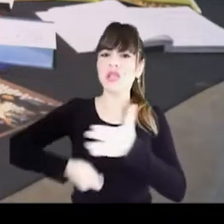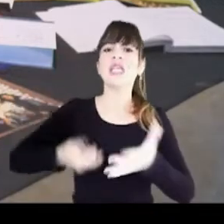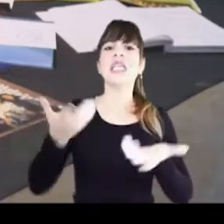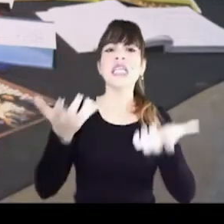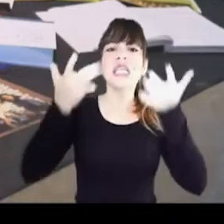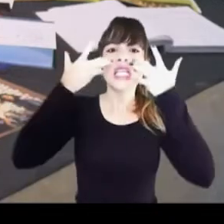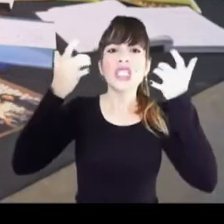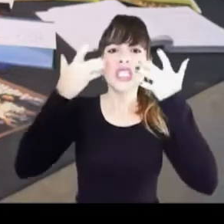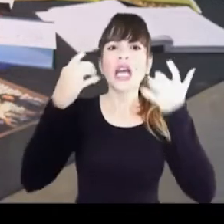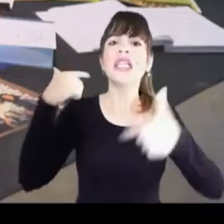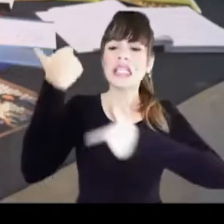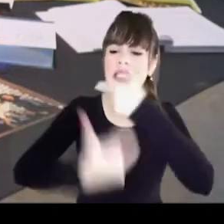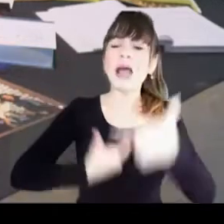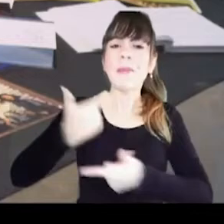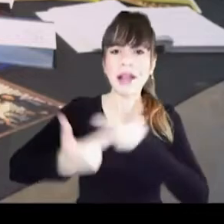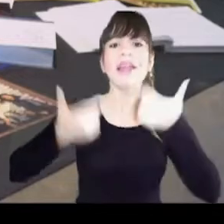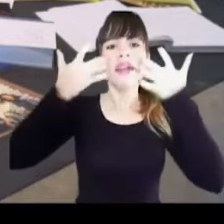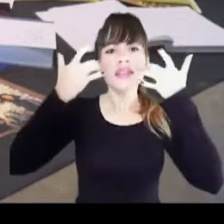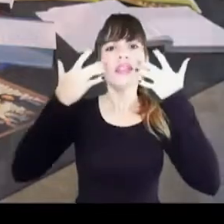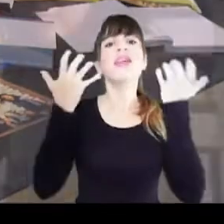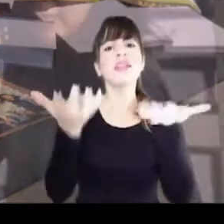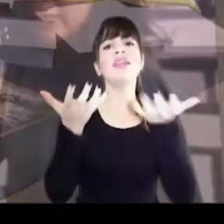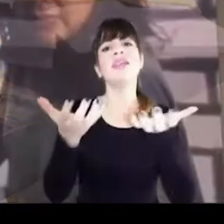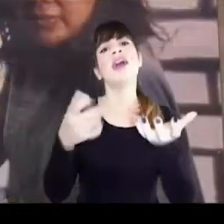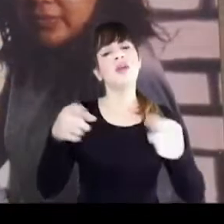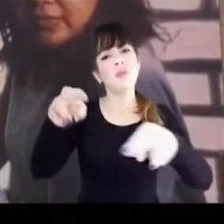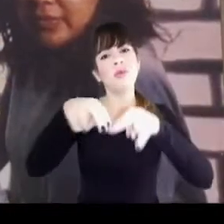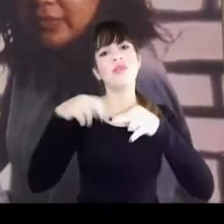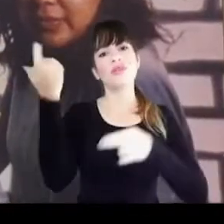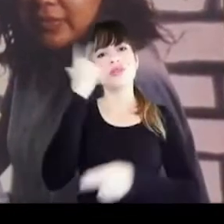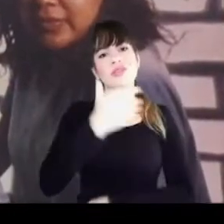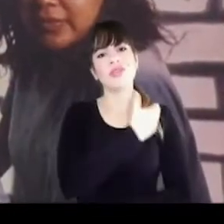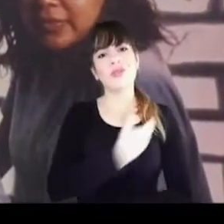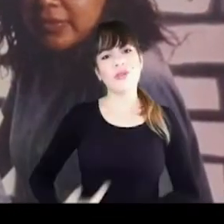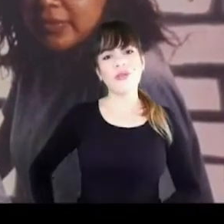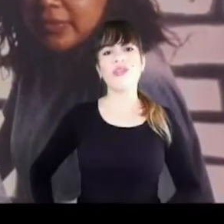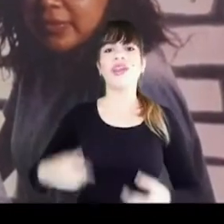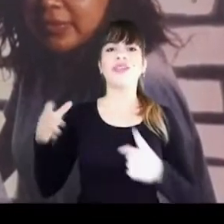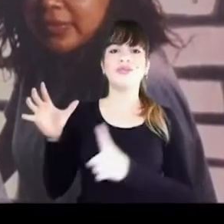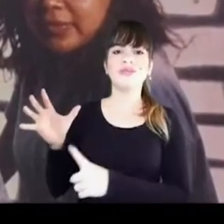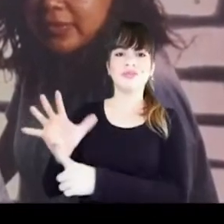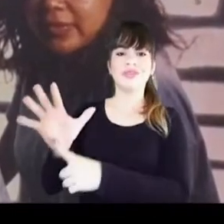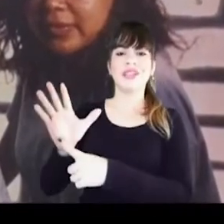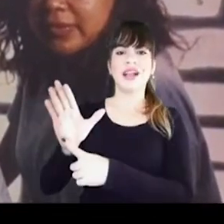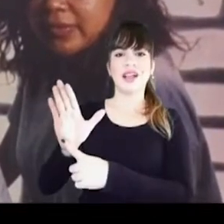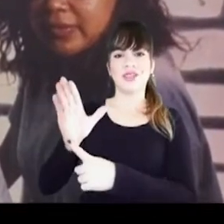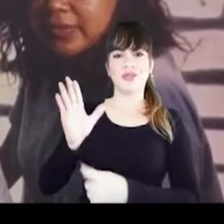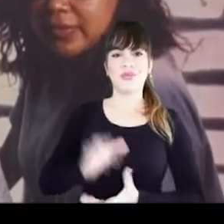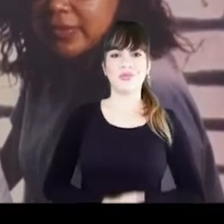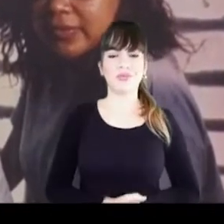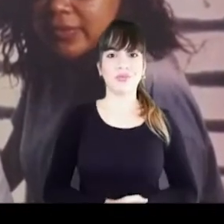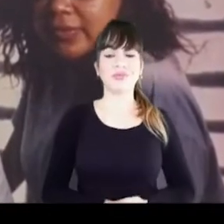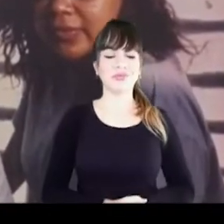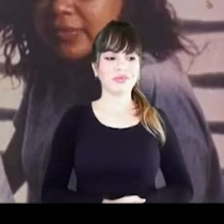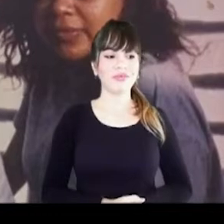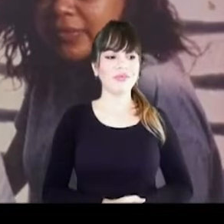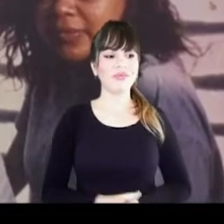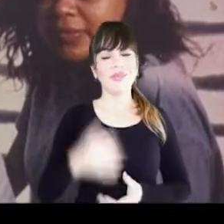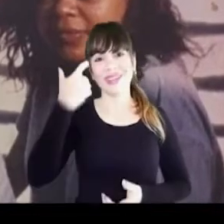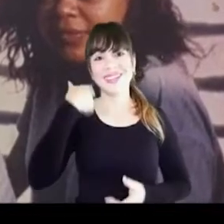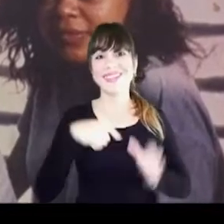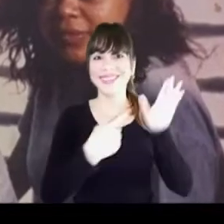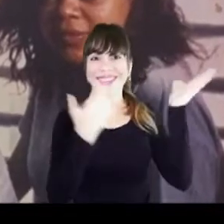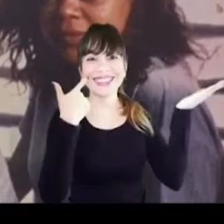pessoas que faziam teatro e que queriam viver de teatro, né? Foto. Gente, isso daqui é